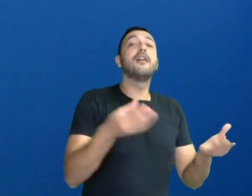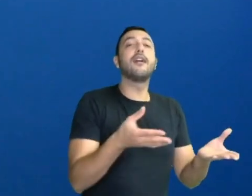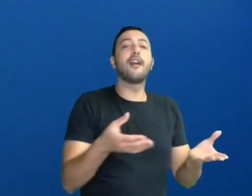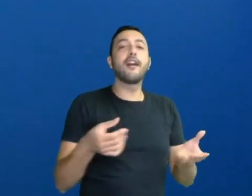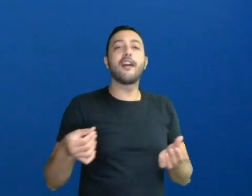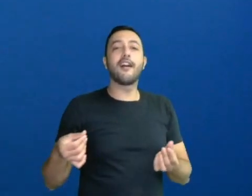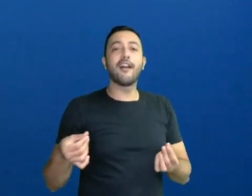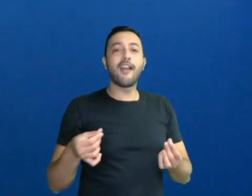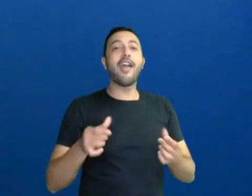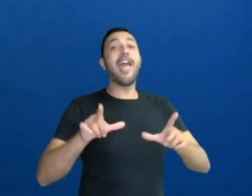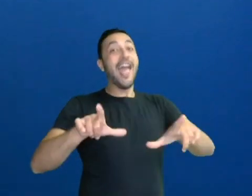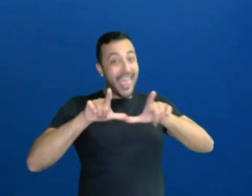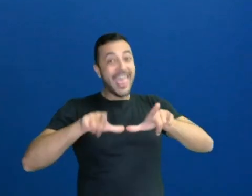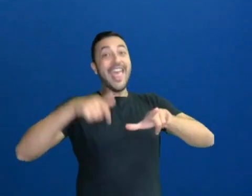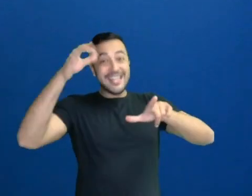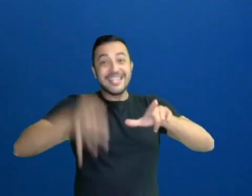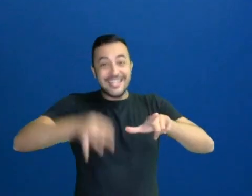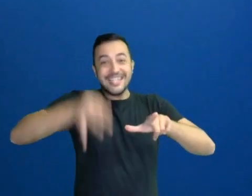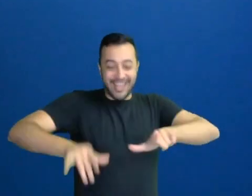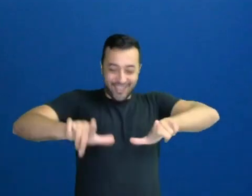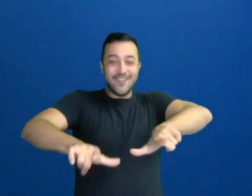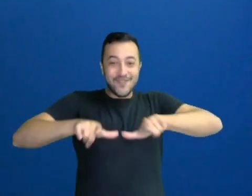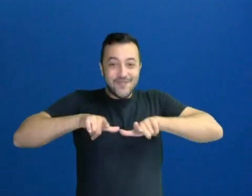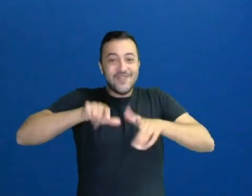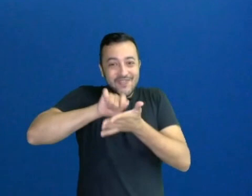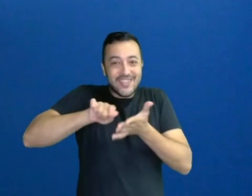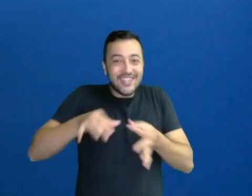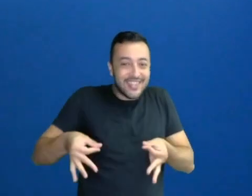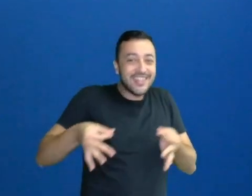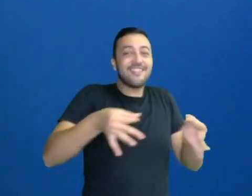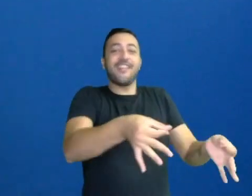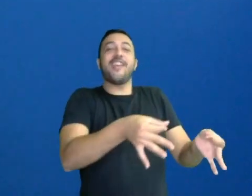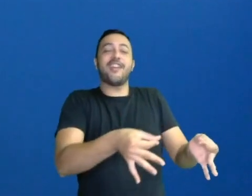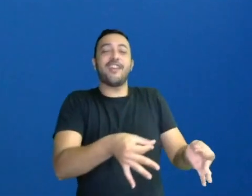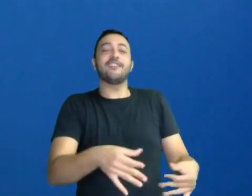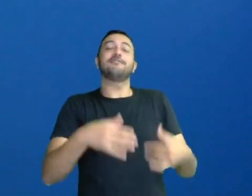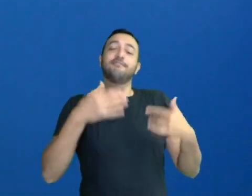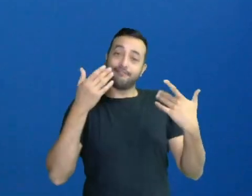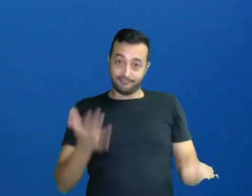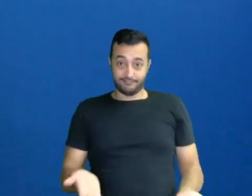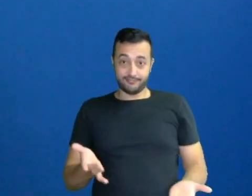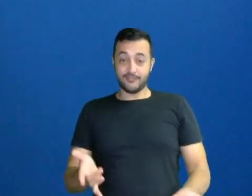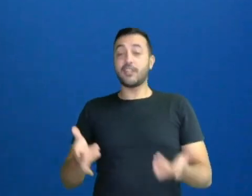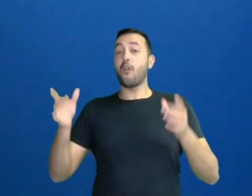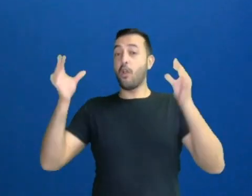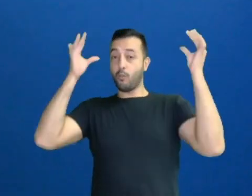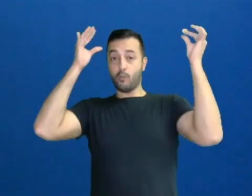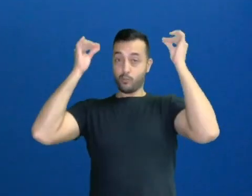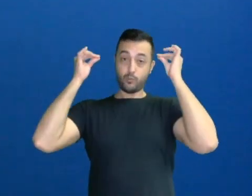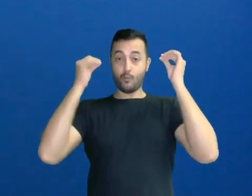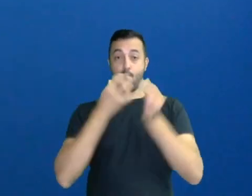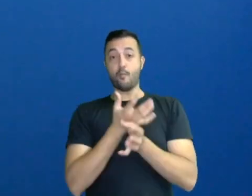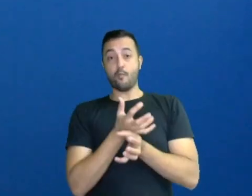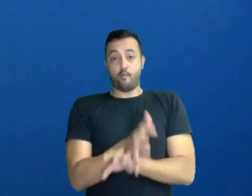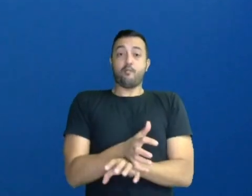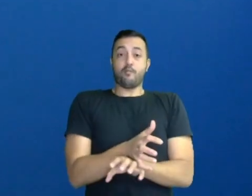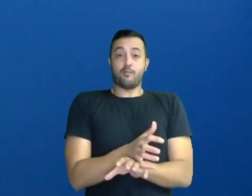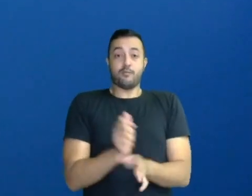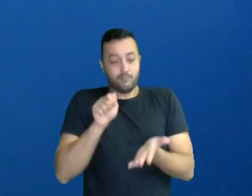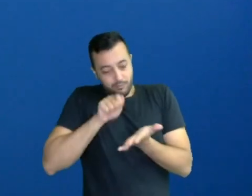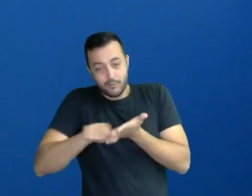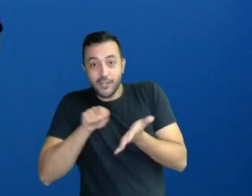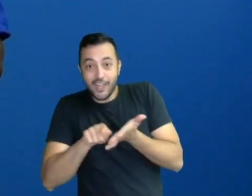isso mesmo um bilhete Então o senhor esqueleto deixou para vovó